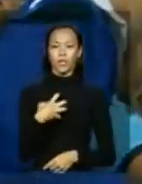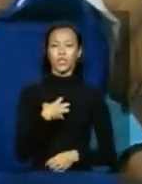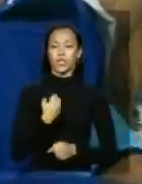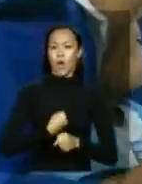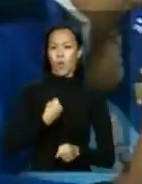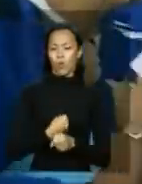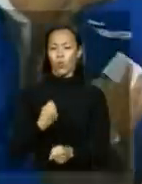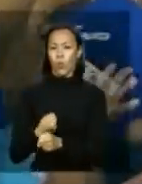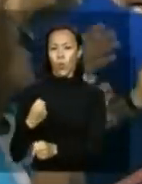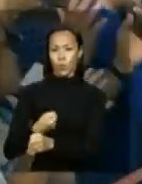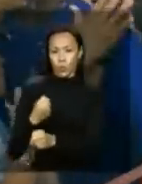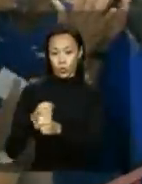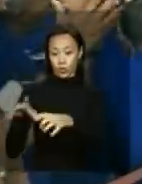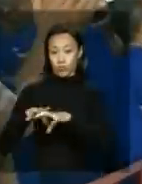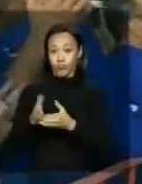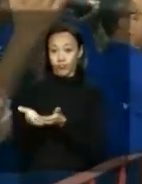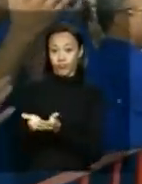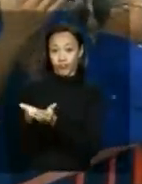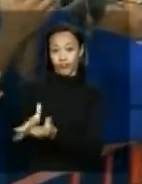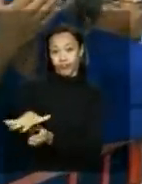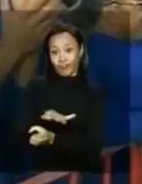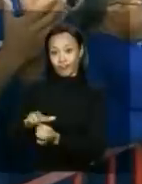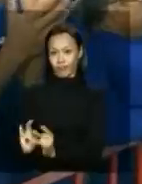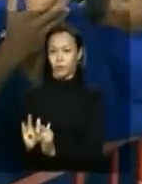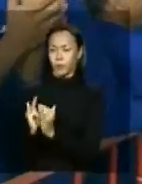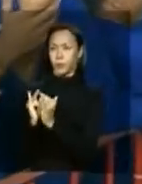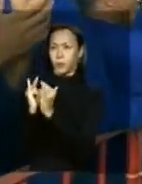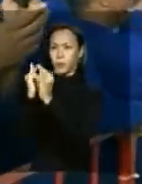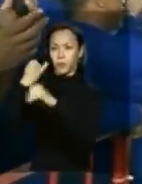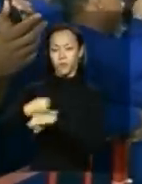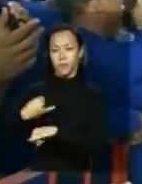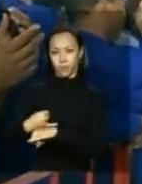construção de uma plataforma como essa.